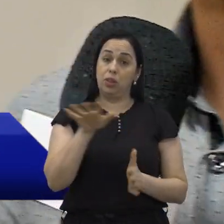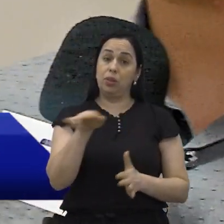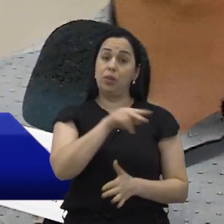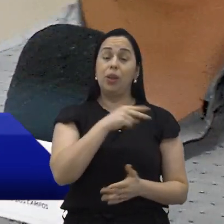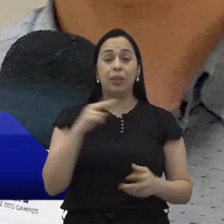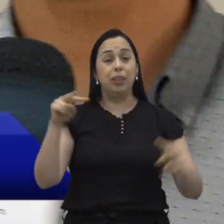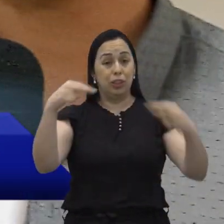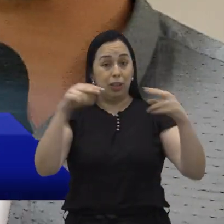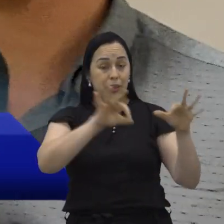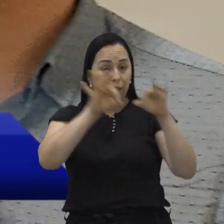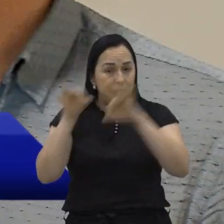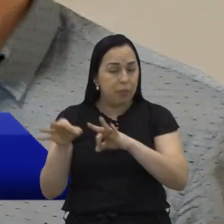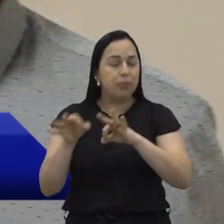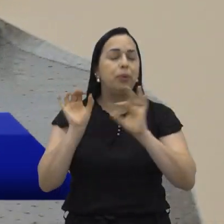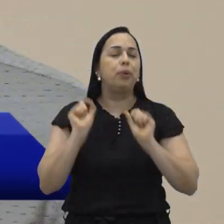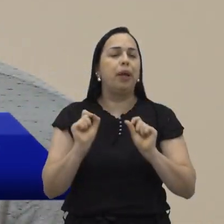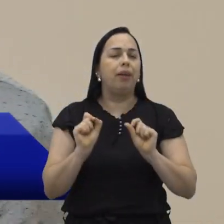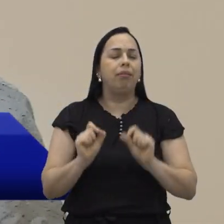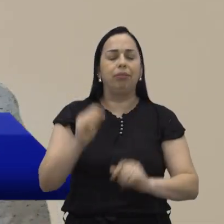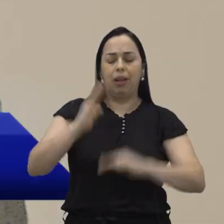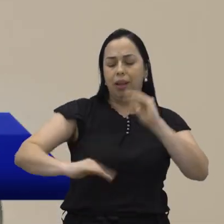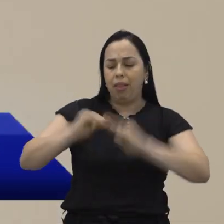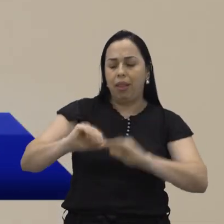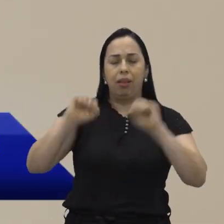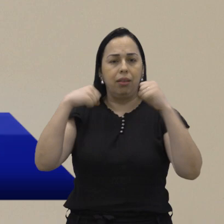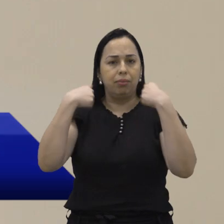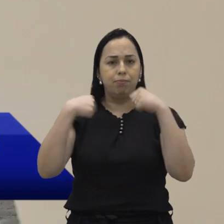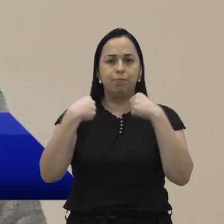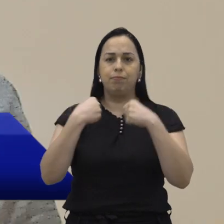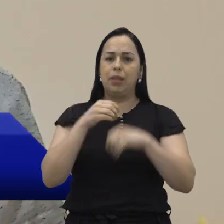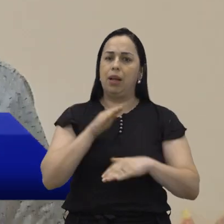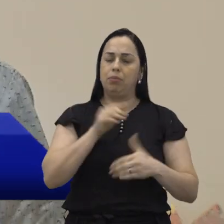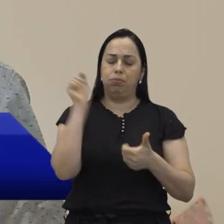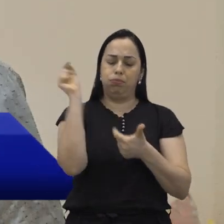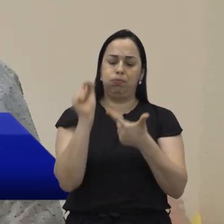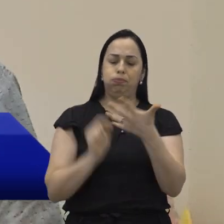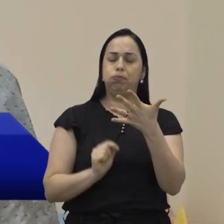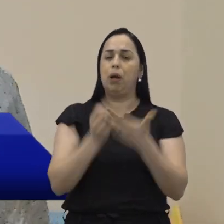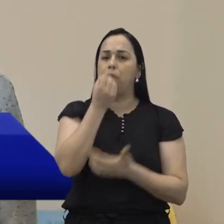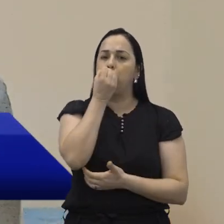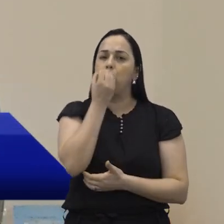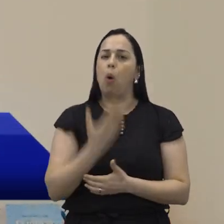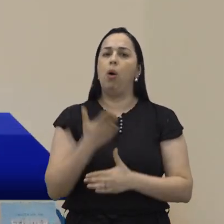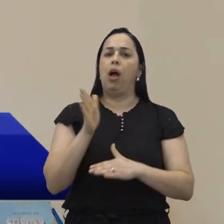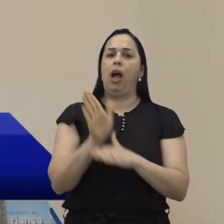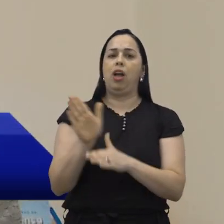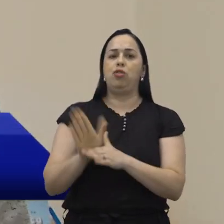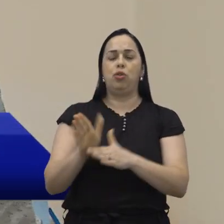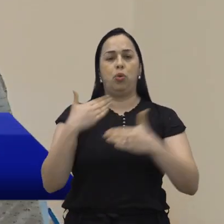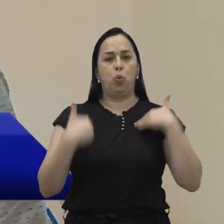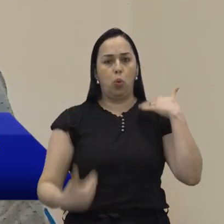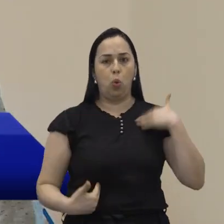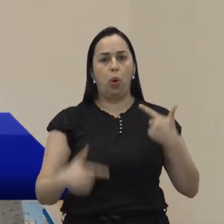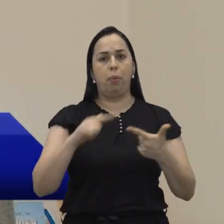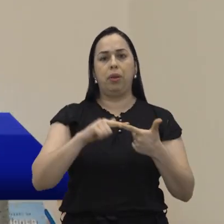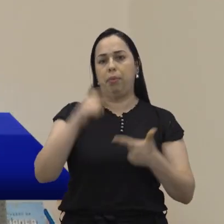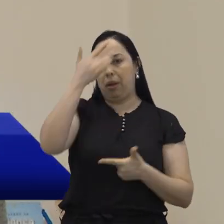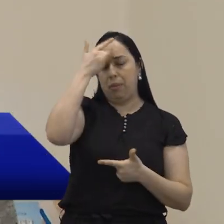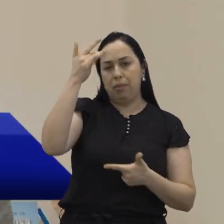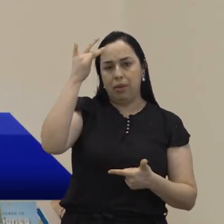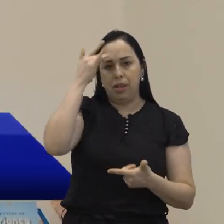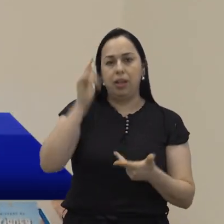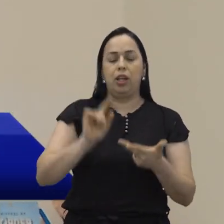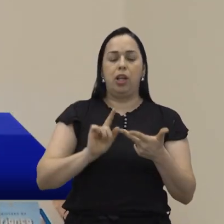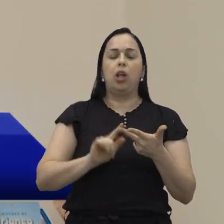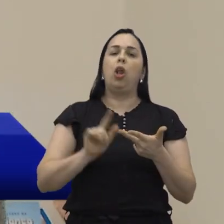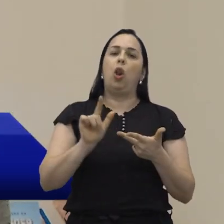Pois é, pessoal, como vimos, as atividades físicas para as crianças trazem muitos benefícios para o corpo, para a mente